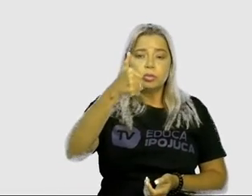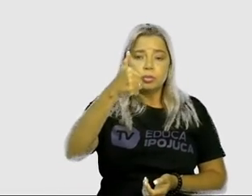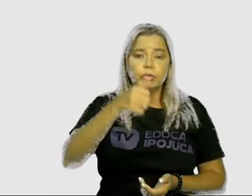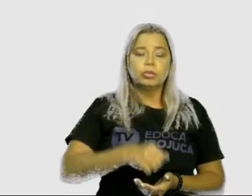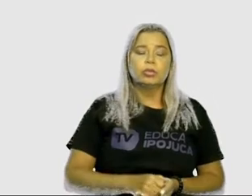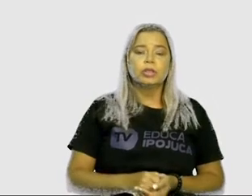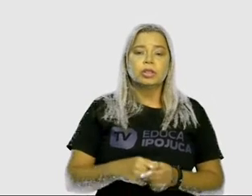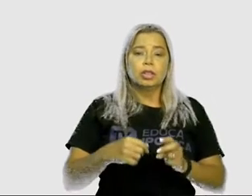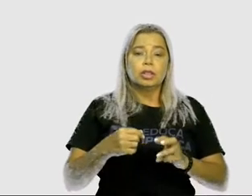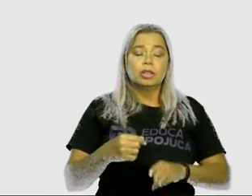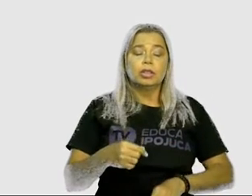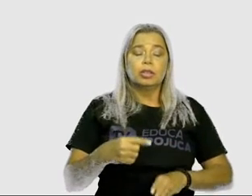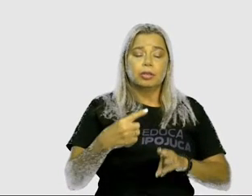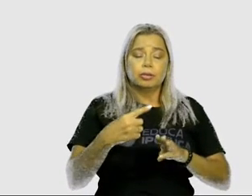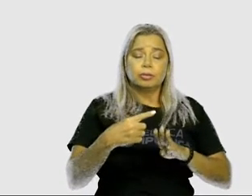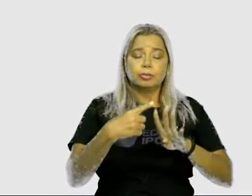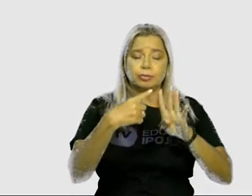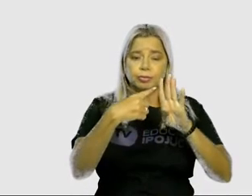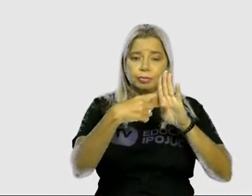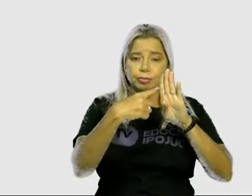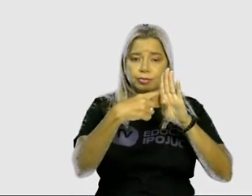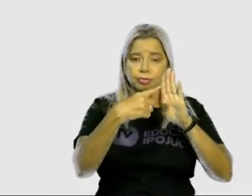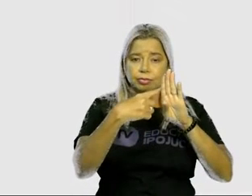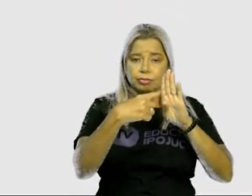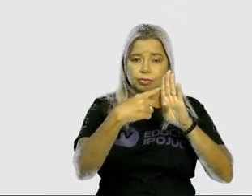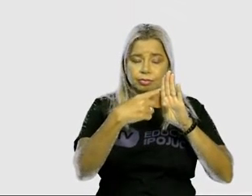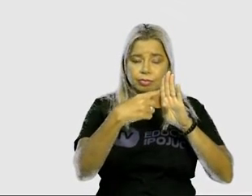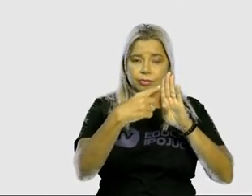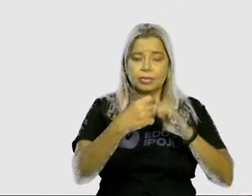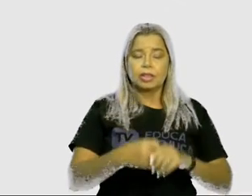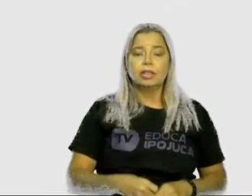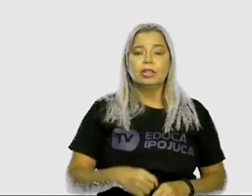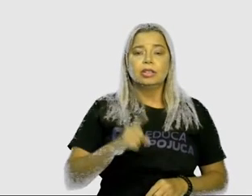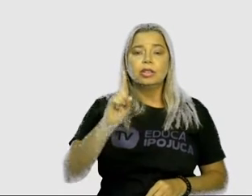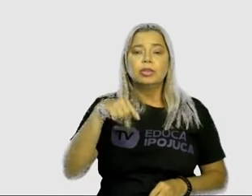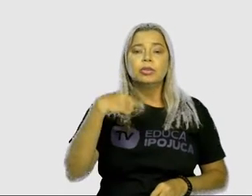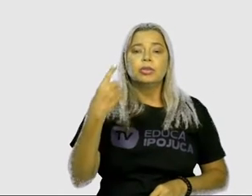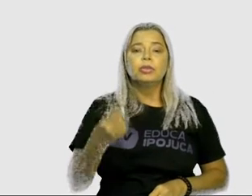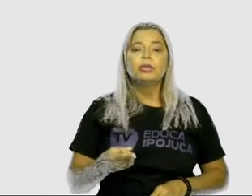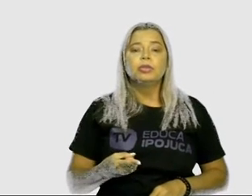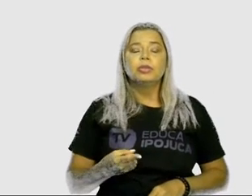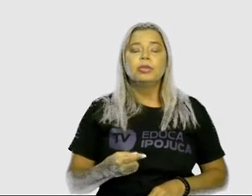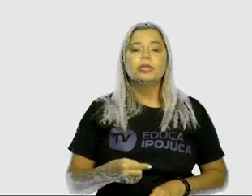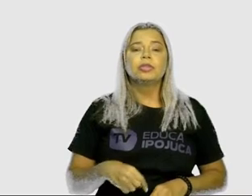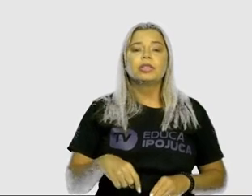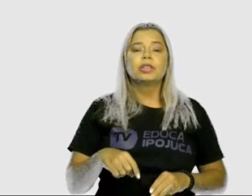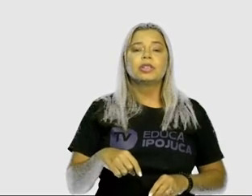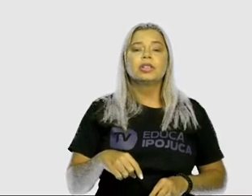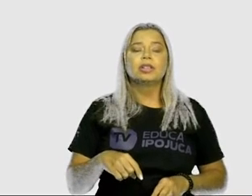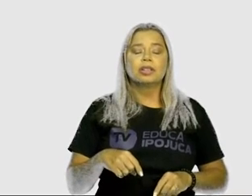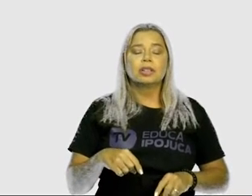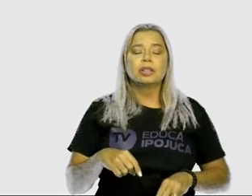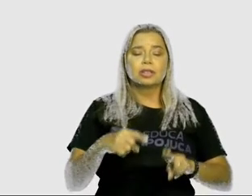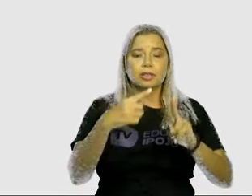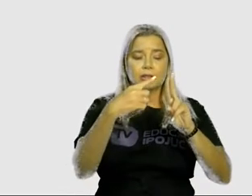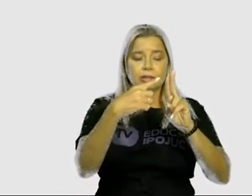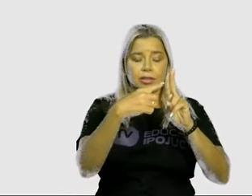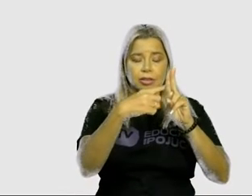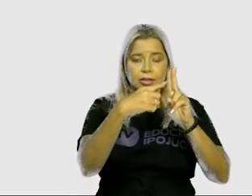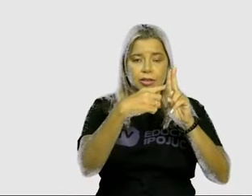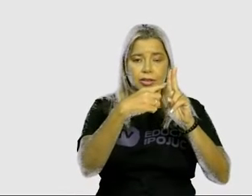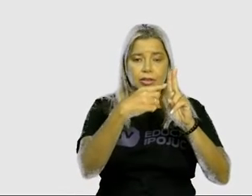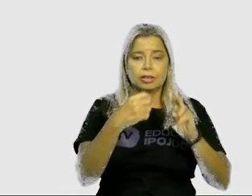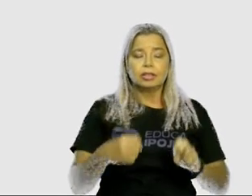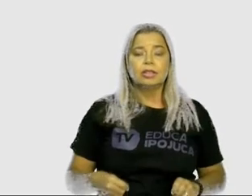de milhar, aqui na parte da centena, o 3 e o 4, na dezena, o 4 e